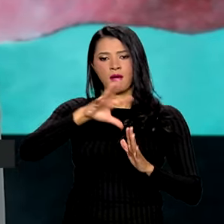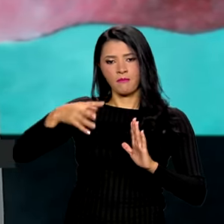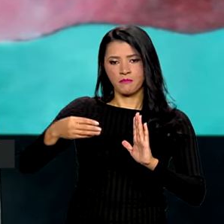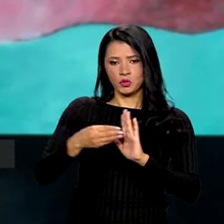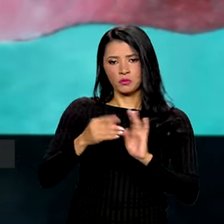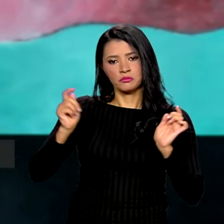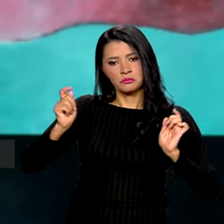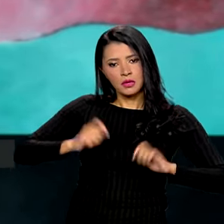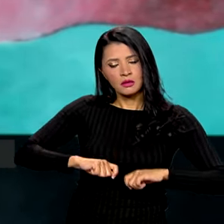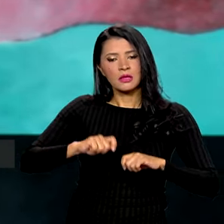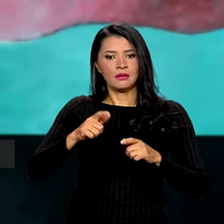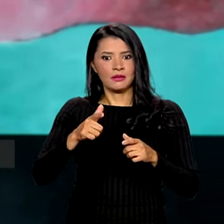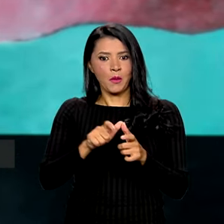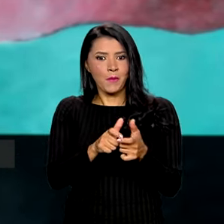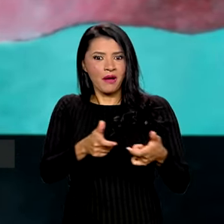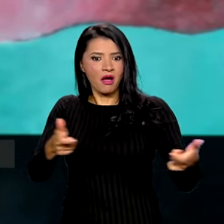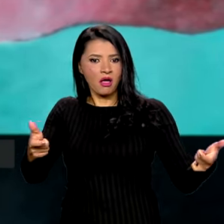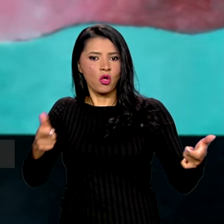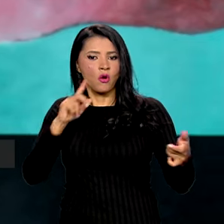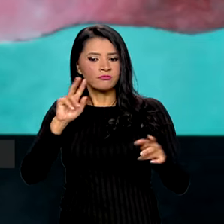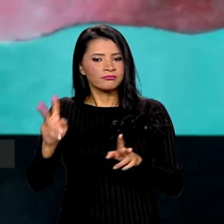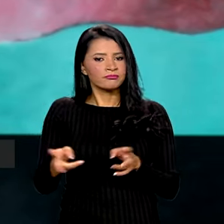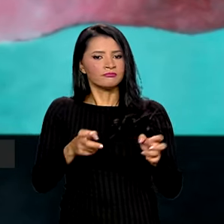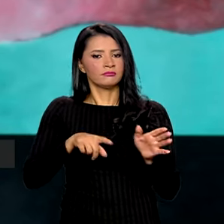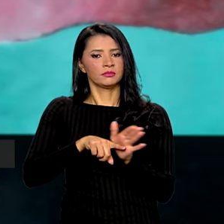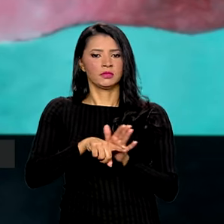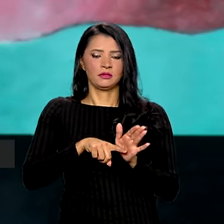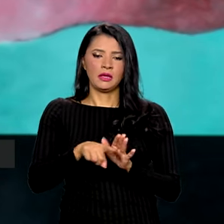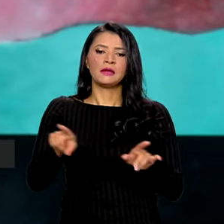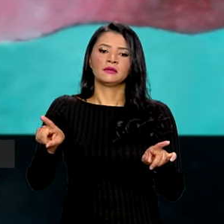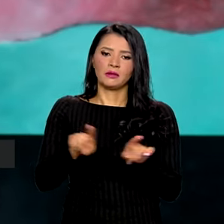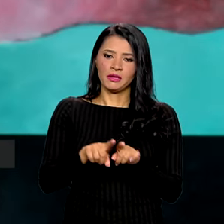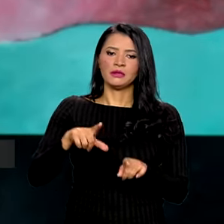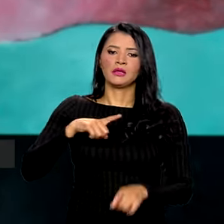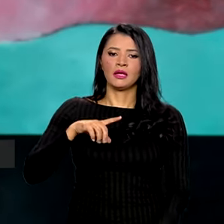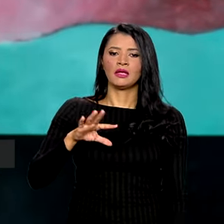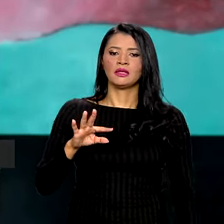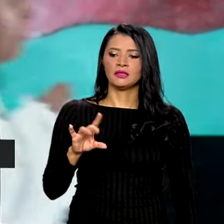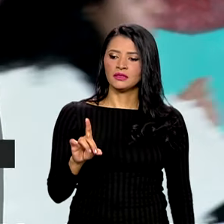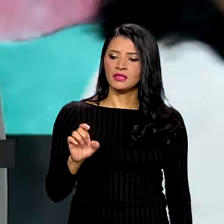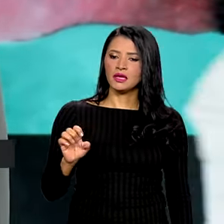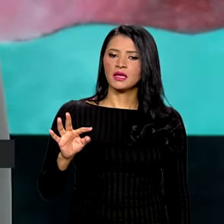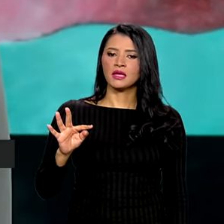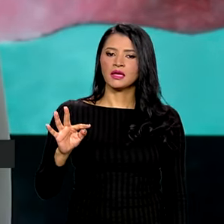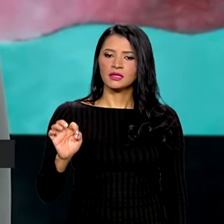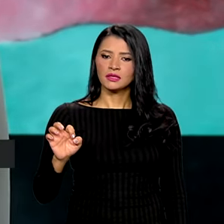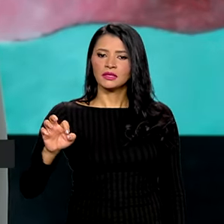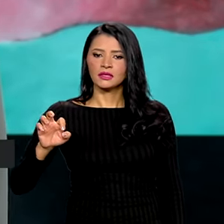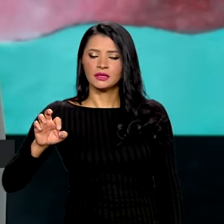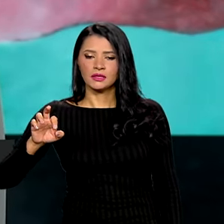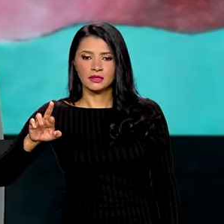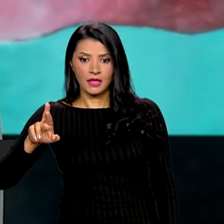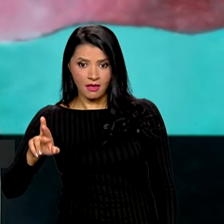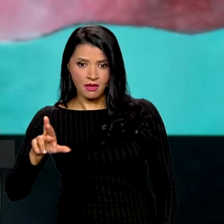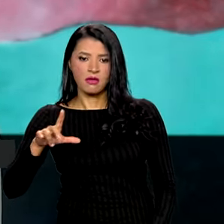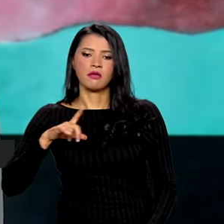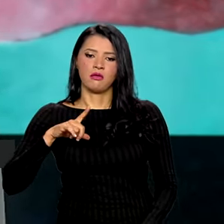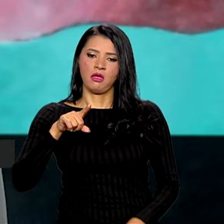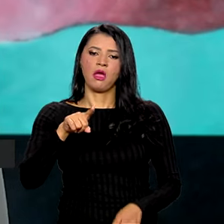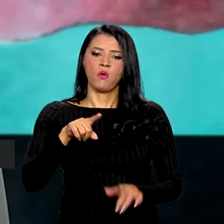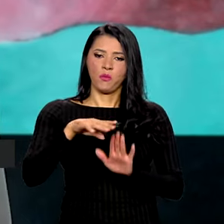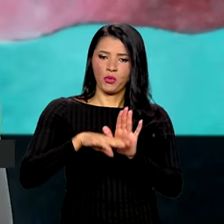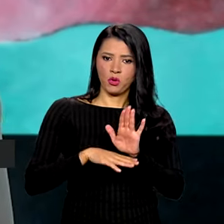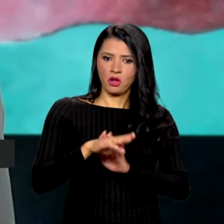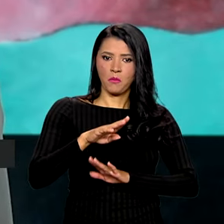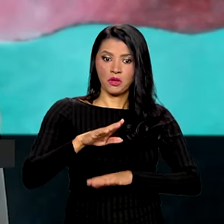maior imagiamento da Amazônia. Nós temos o DETER, que já é um programa que em tempo